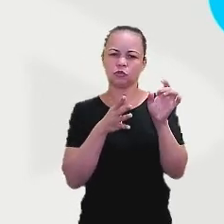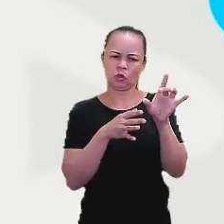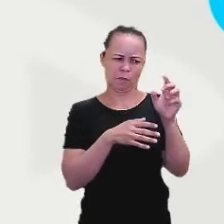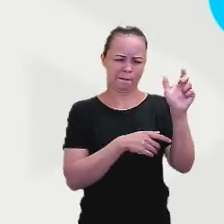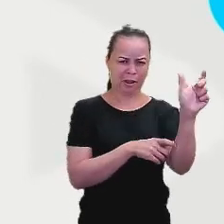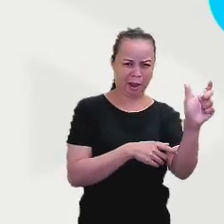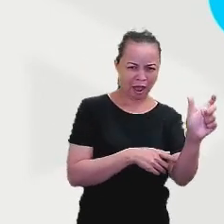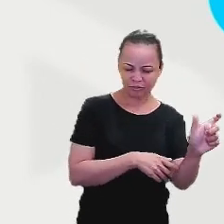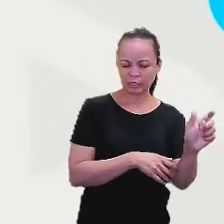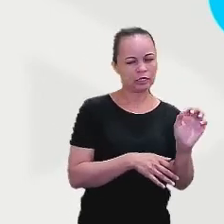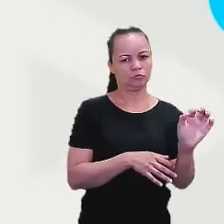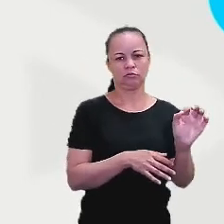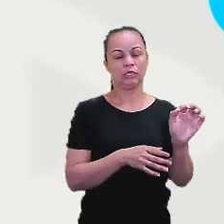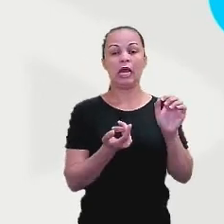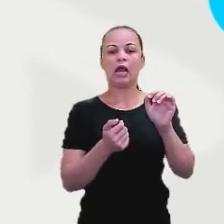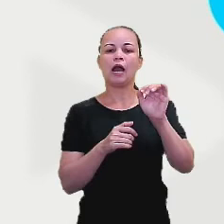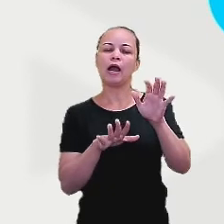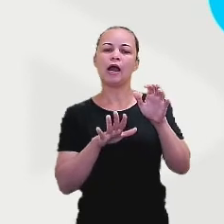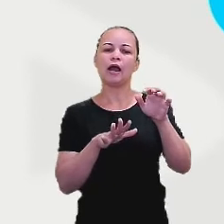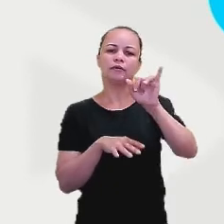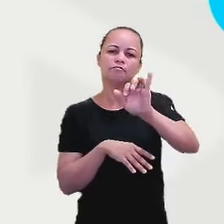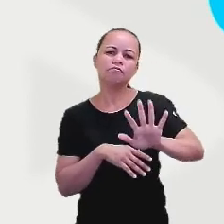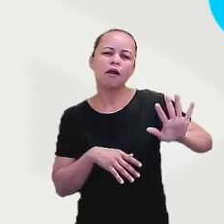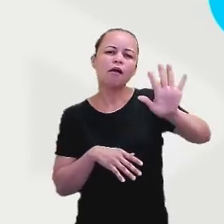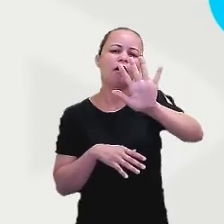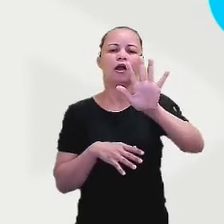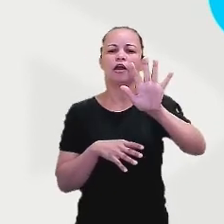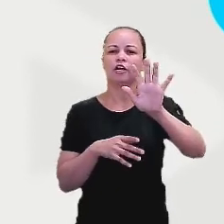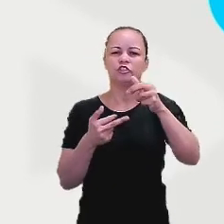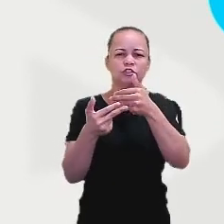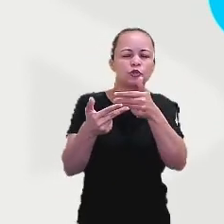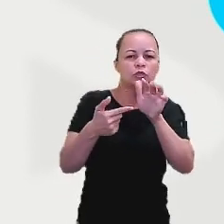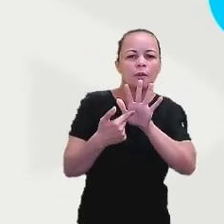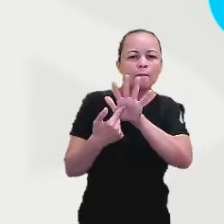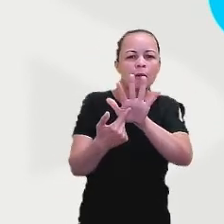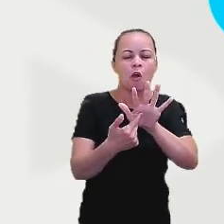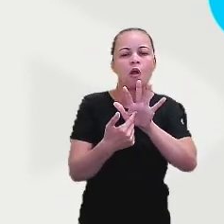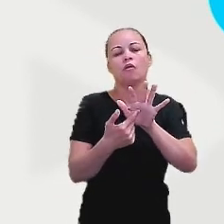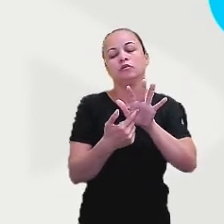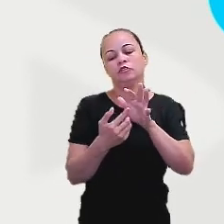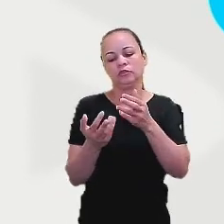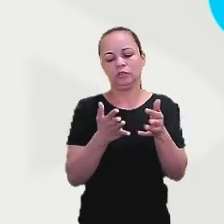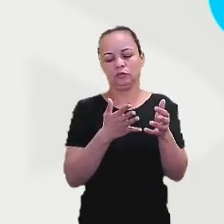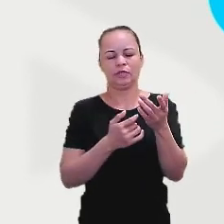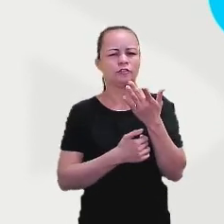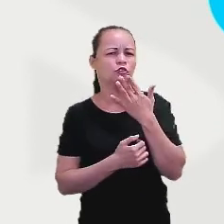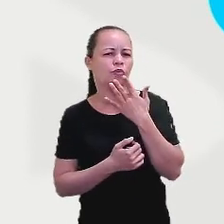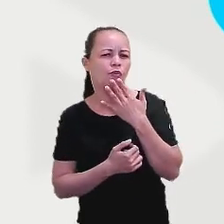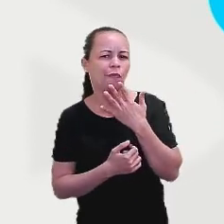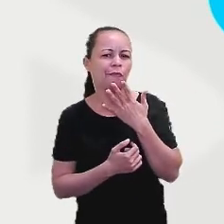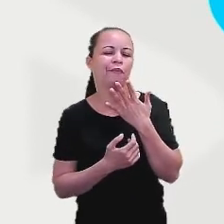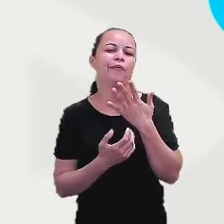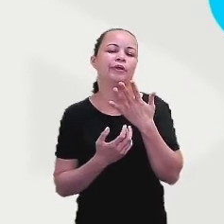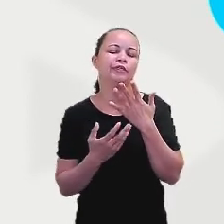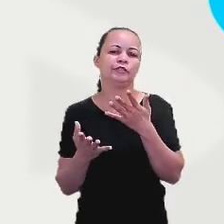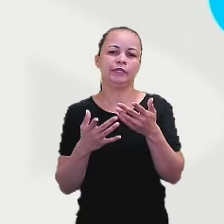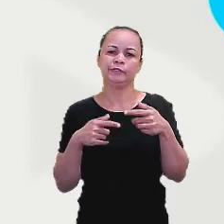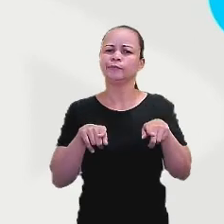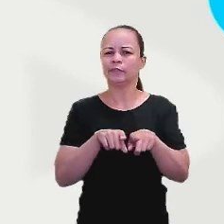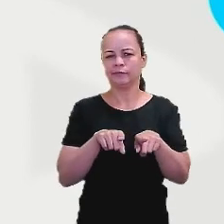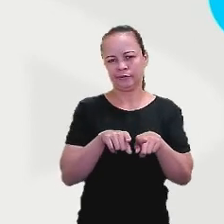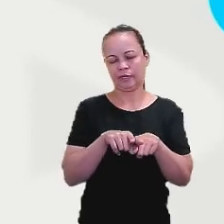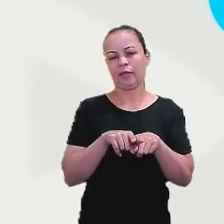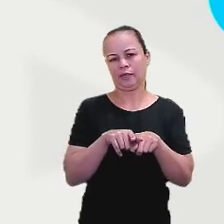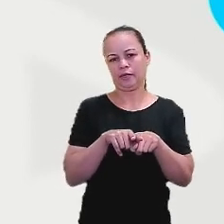também aos símbolos, às imagens, às expressões, né? As cores. Porque também tem